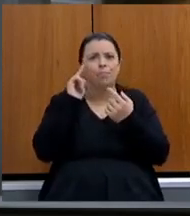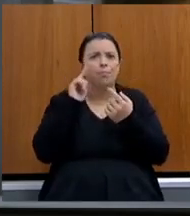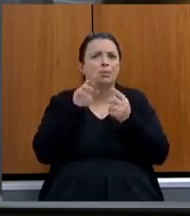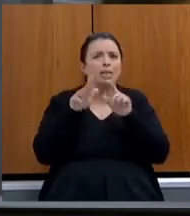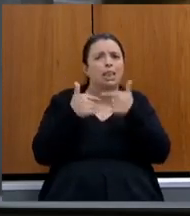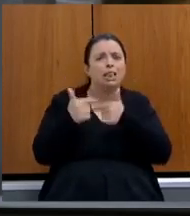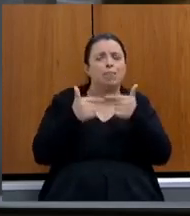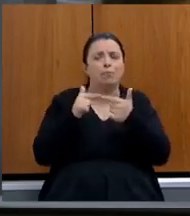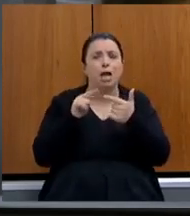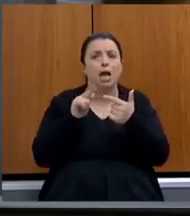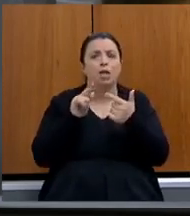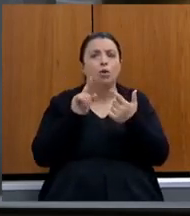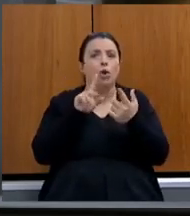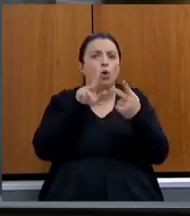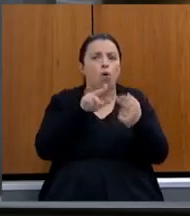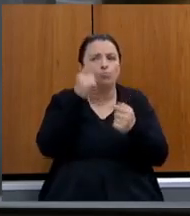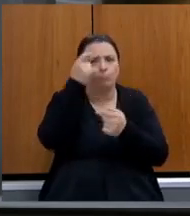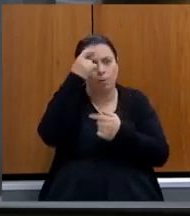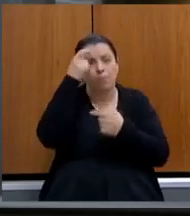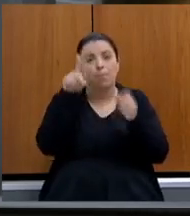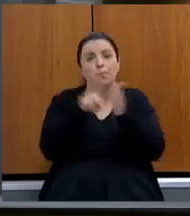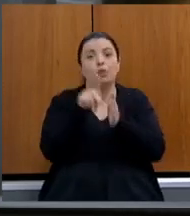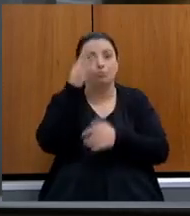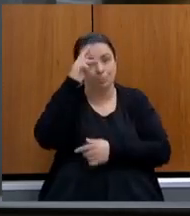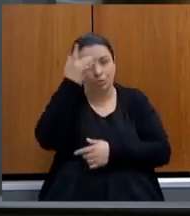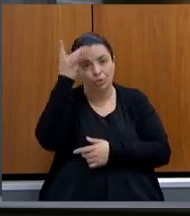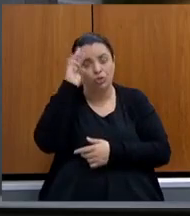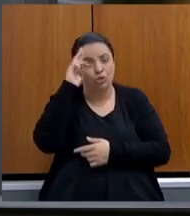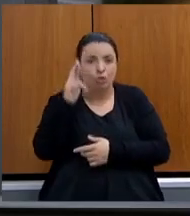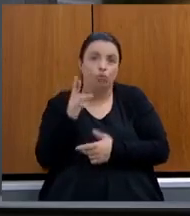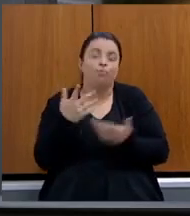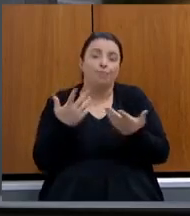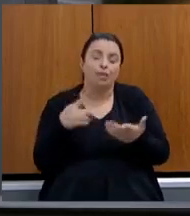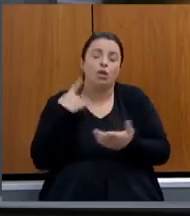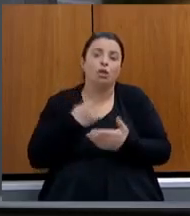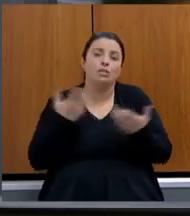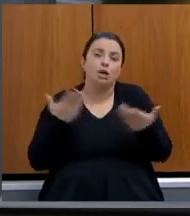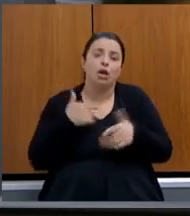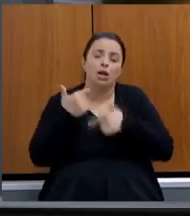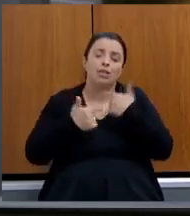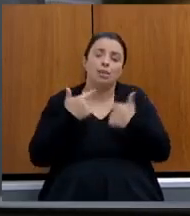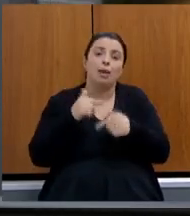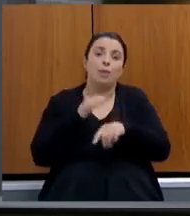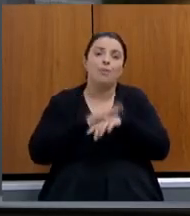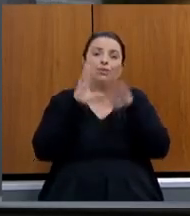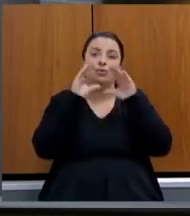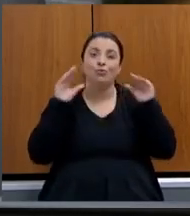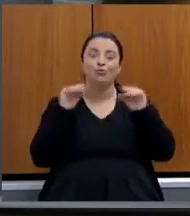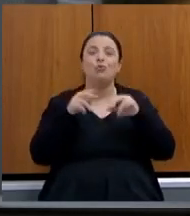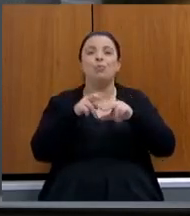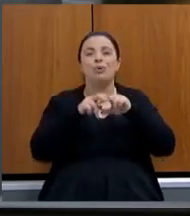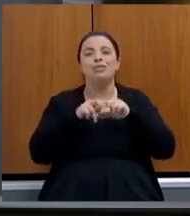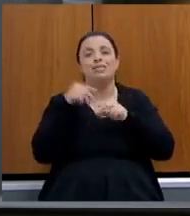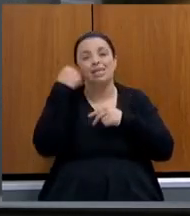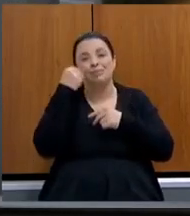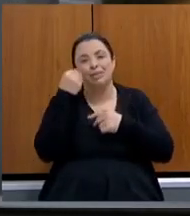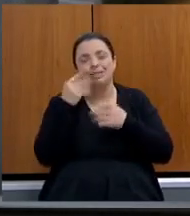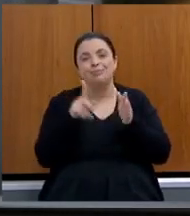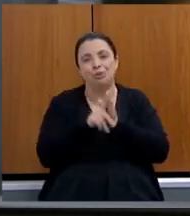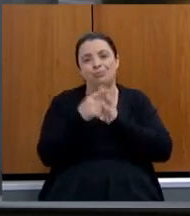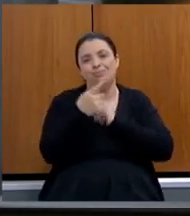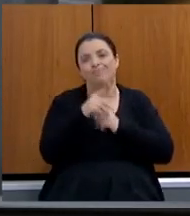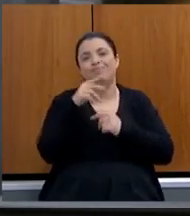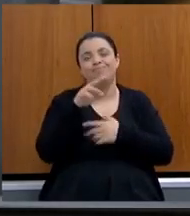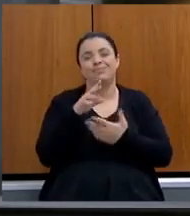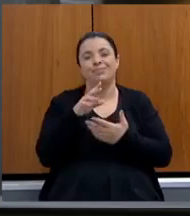nas escolas e com todo conforto eu falo a secretária trouxe várias melhorias melhorias né entre elas eu me lembro ainda no período de